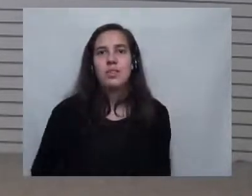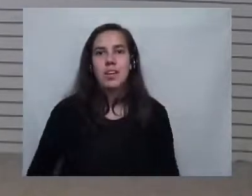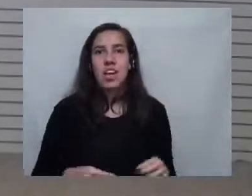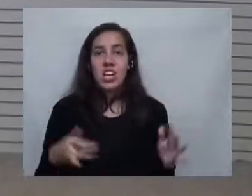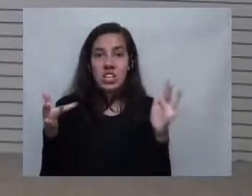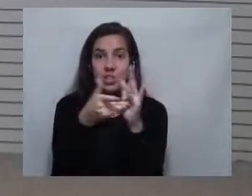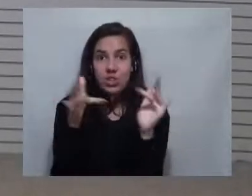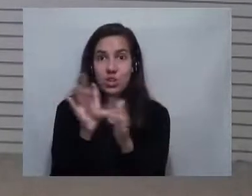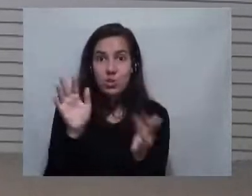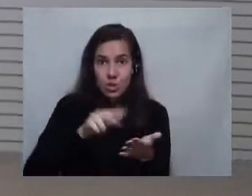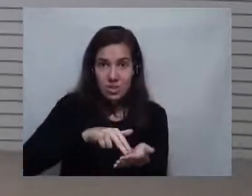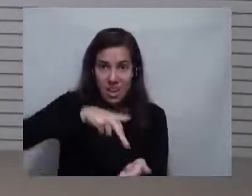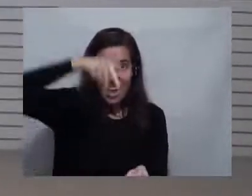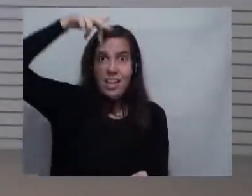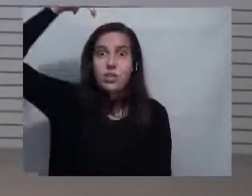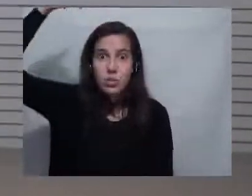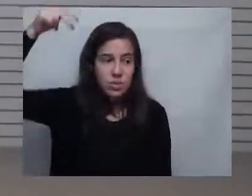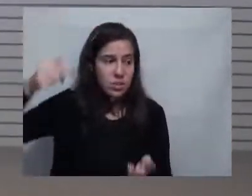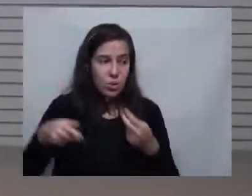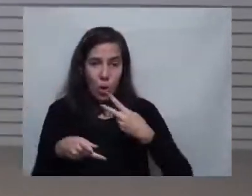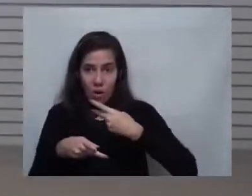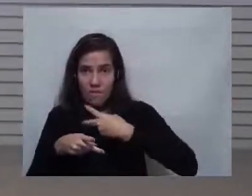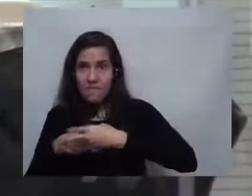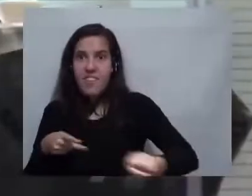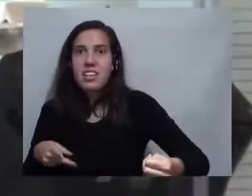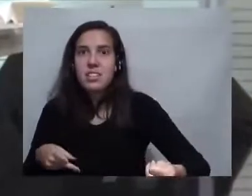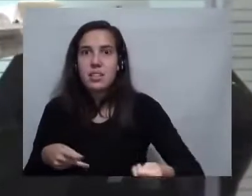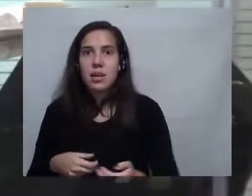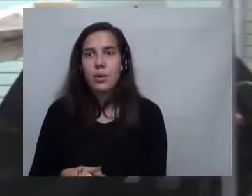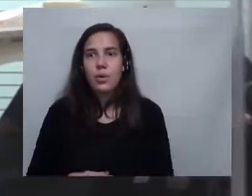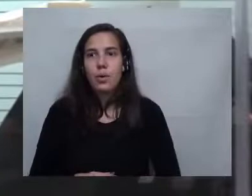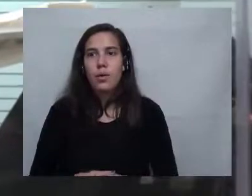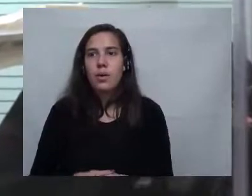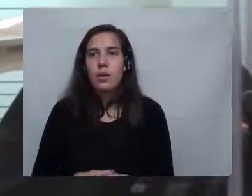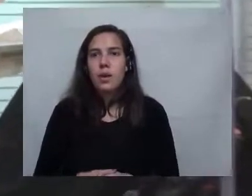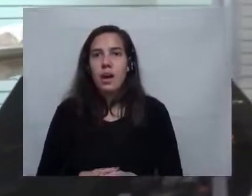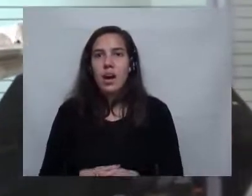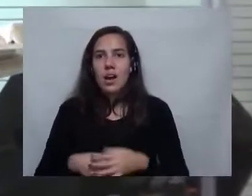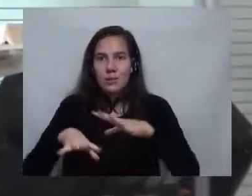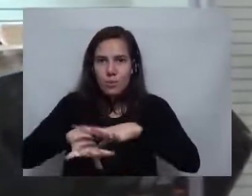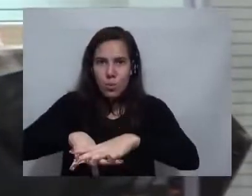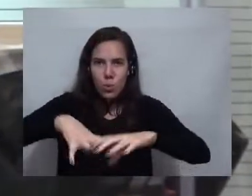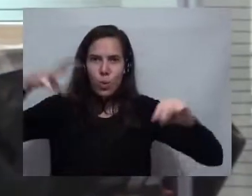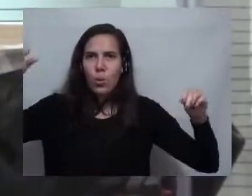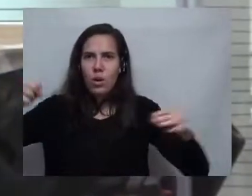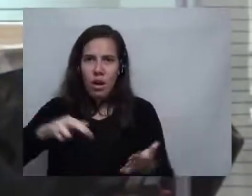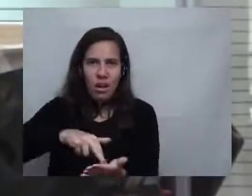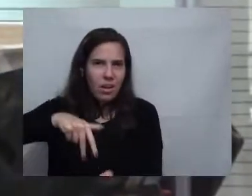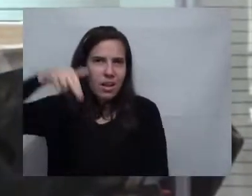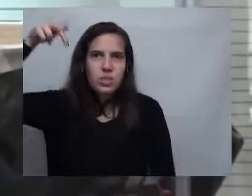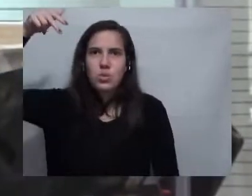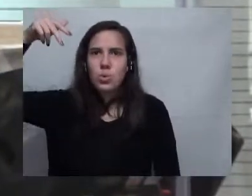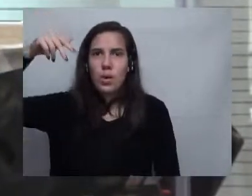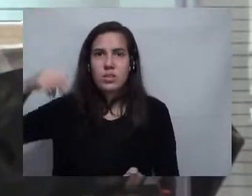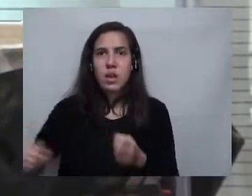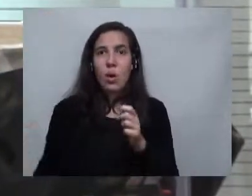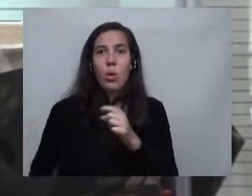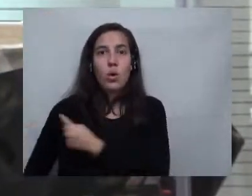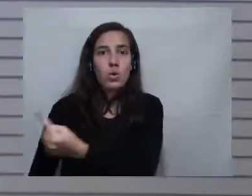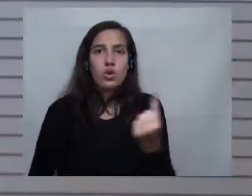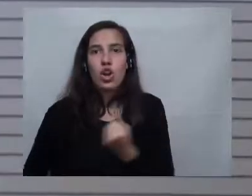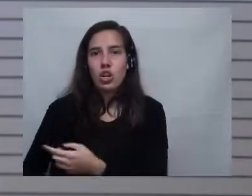venceu a morte sobre a Néia sobre dorcas é de que o senhor venceu a morte por isso a gente não precisa de